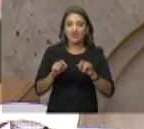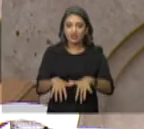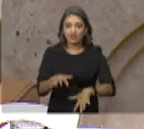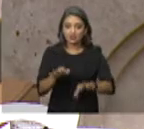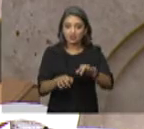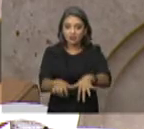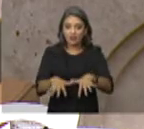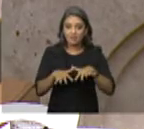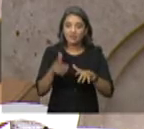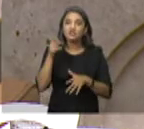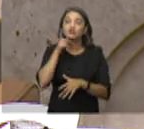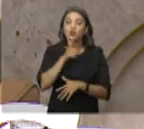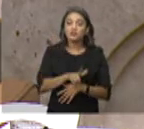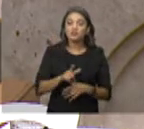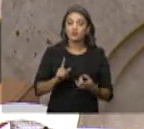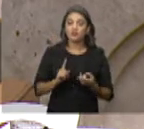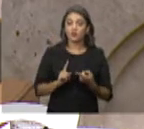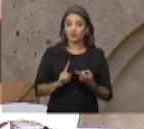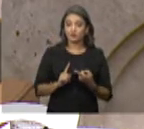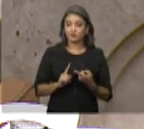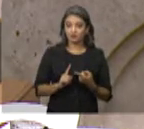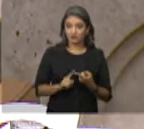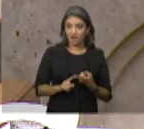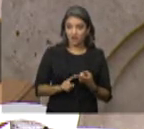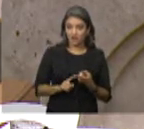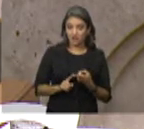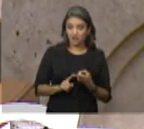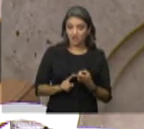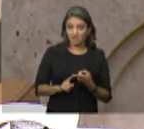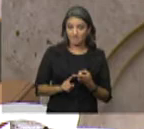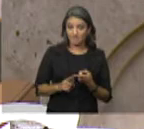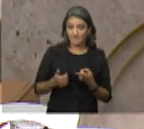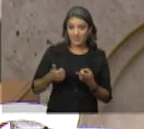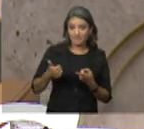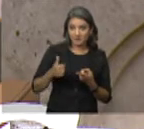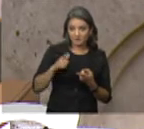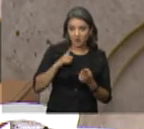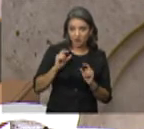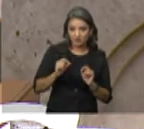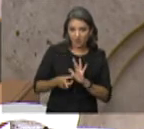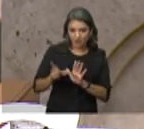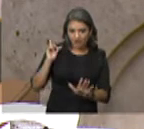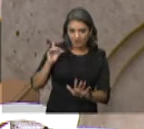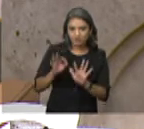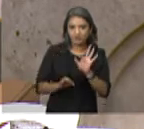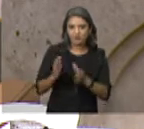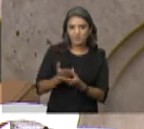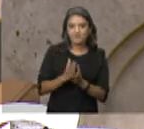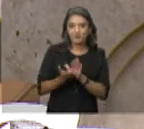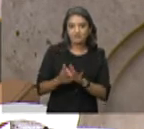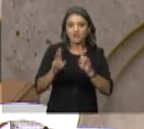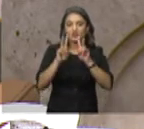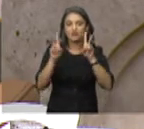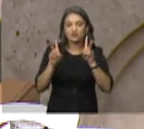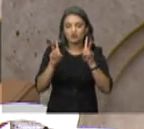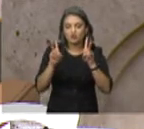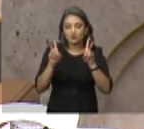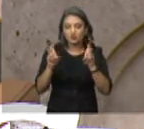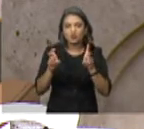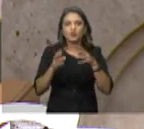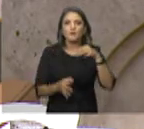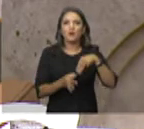conseguimos num primeiro momento na sentada anterior o processo sobre relatoria do ministro